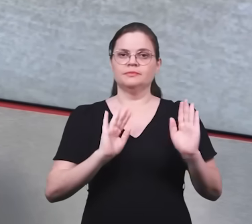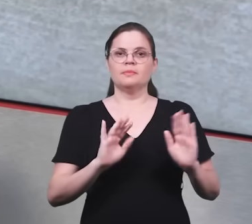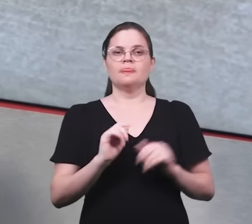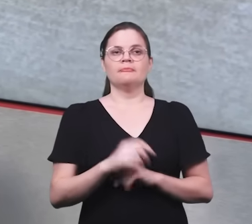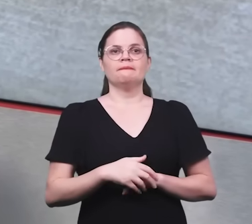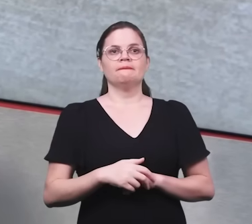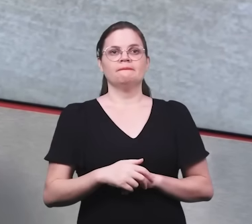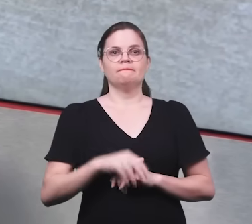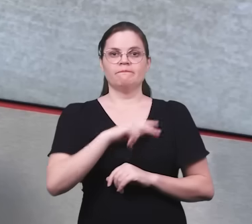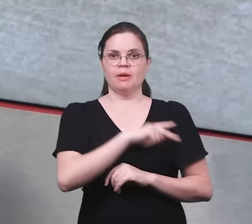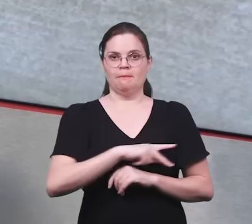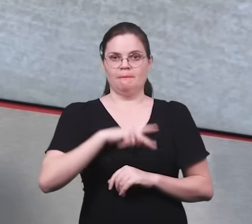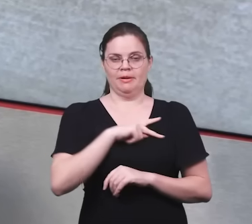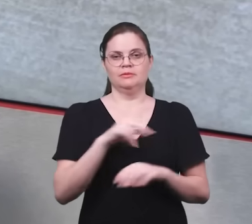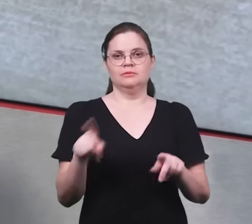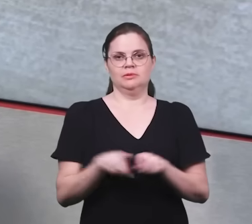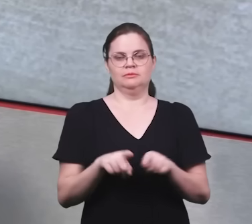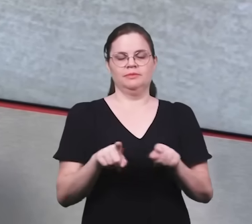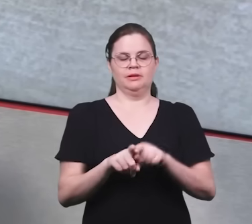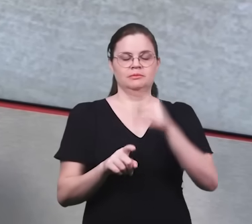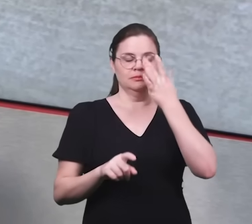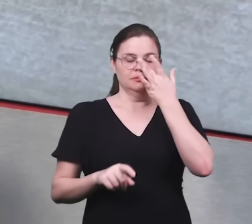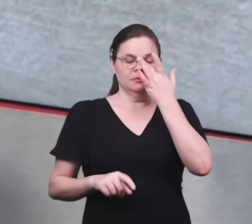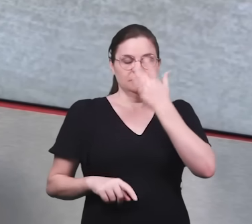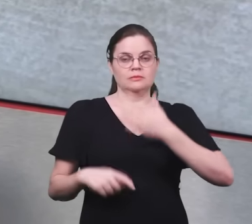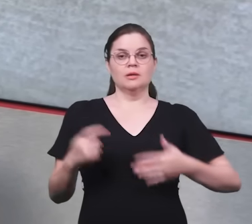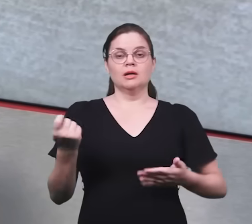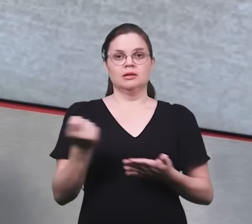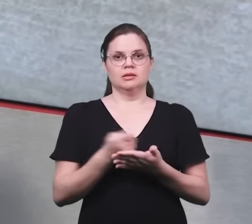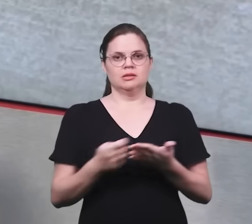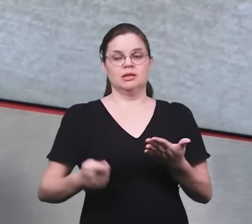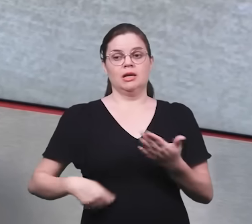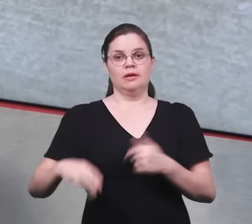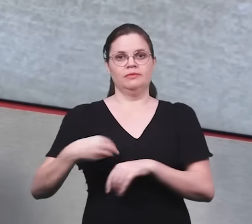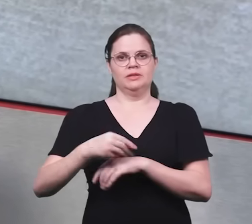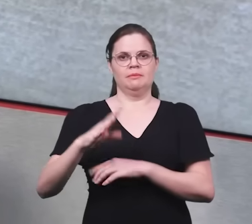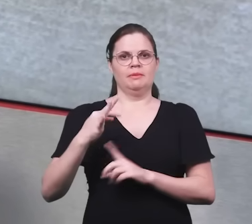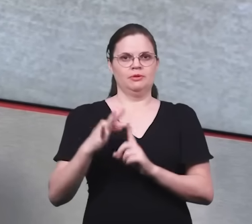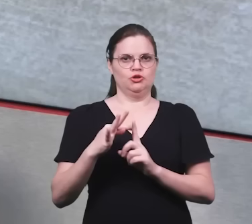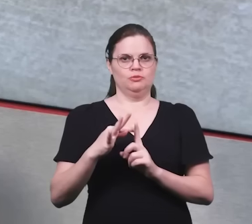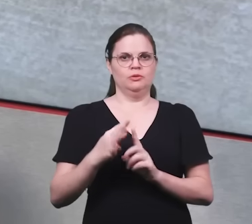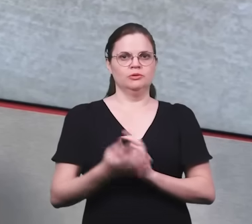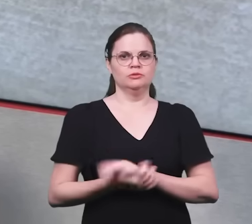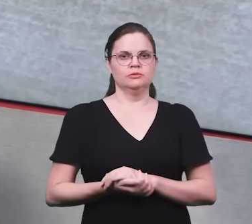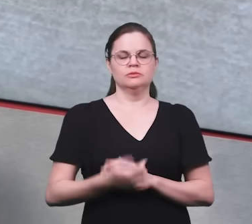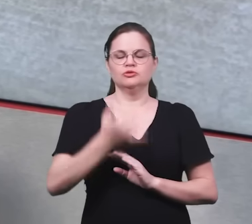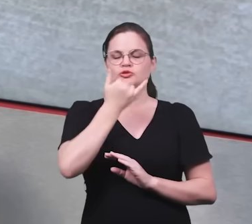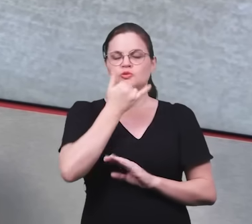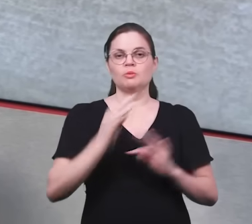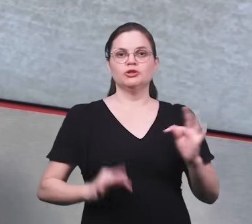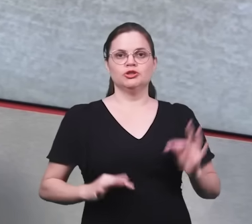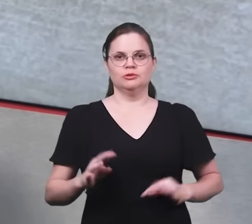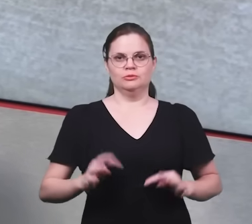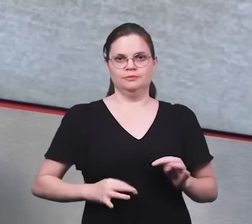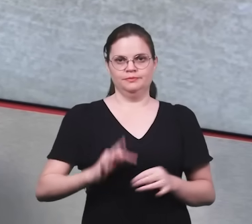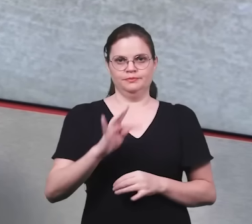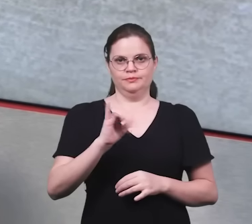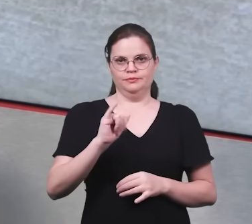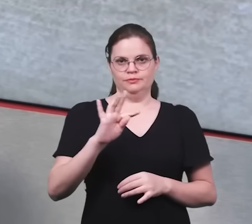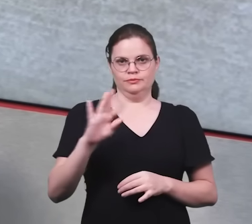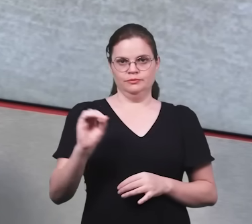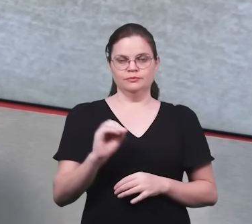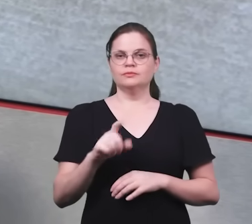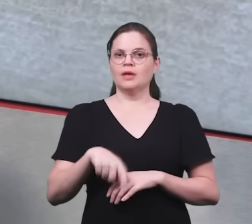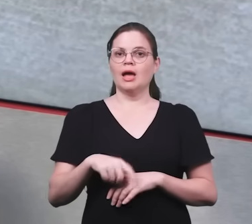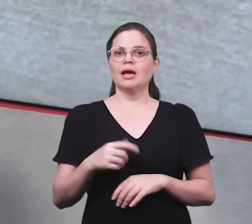também, quando ele escreve uma carta a um dos seus acompanhantes, dos seus companheiros, que se chamava Tito. Tito era um